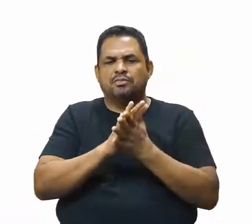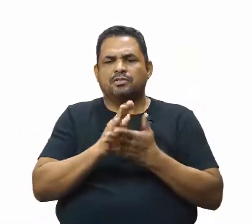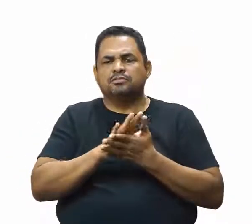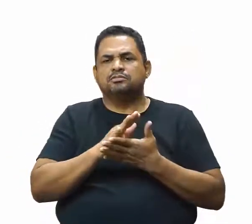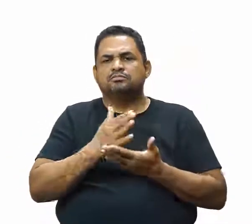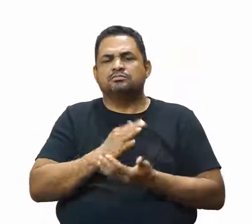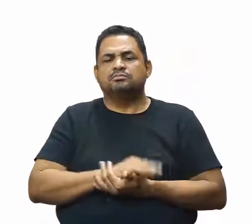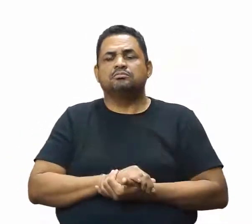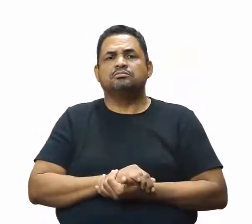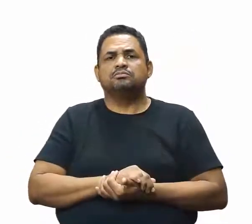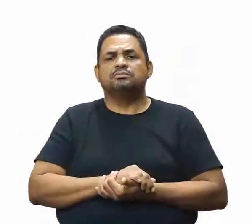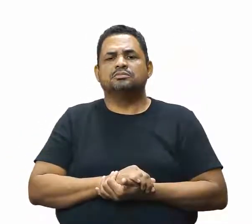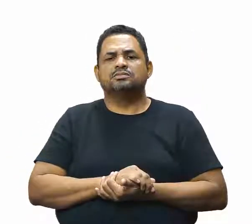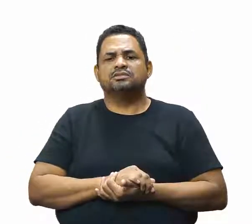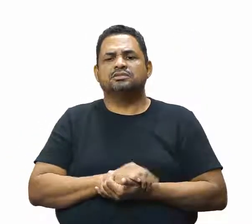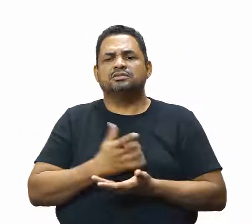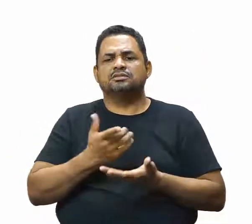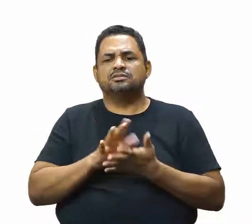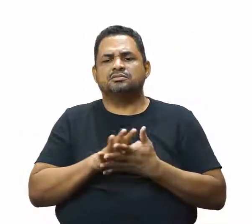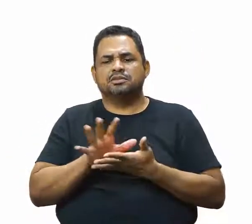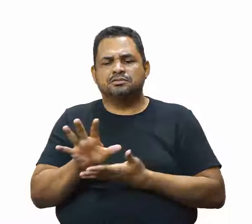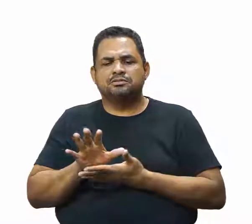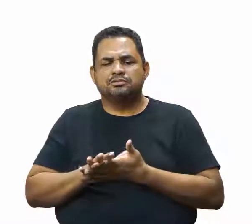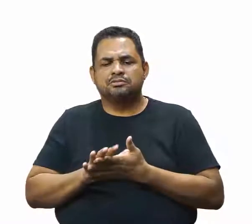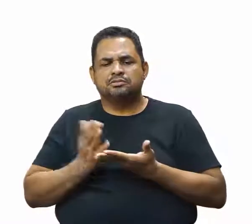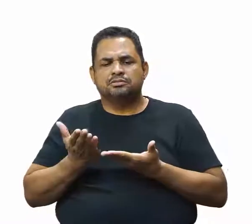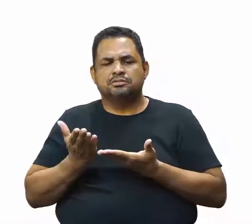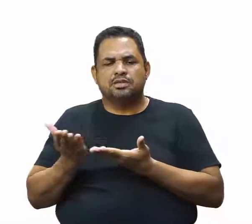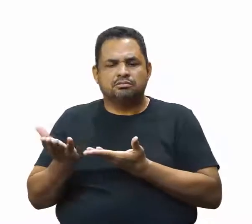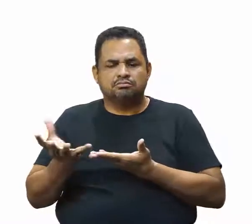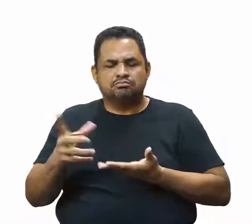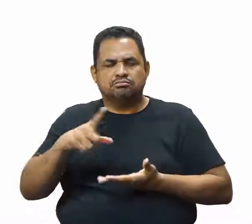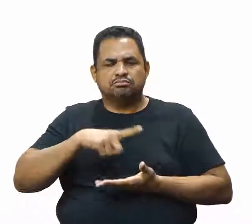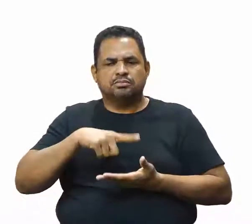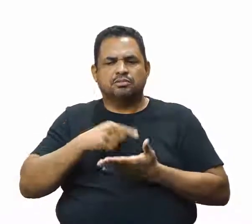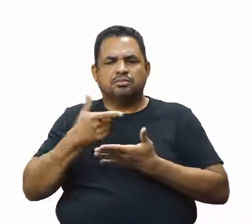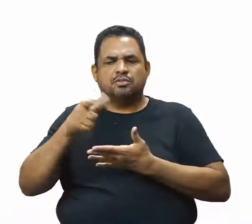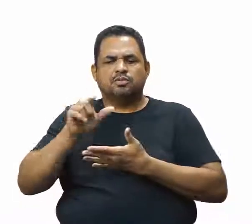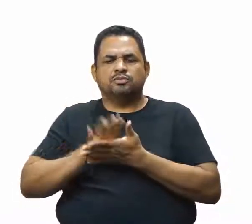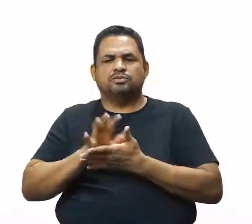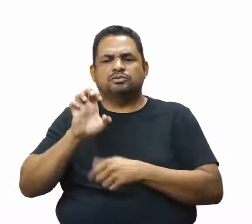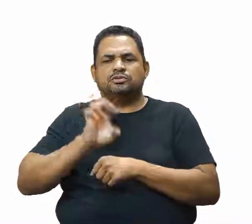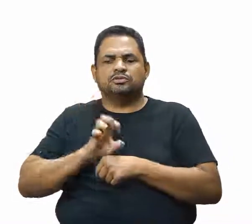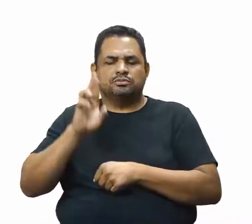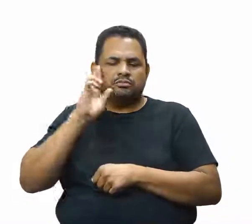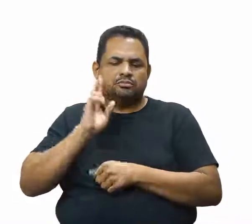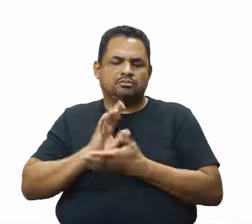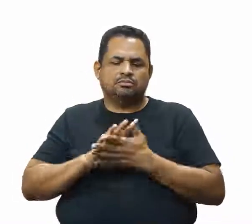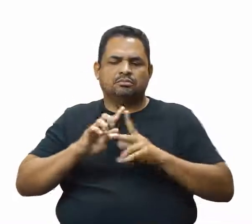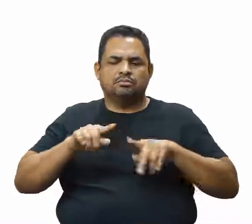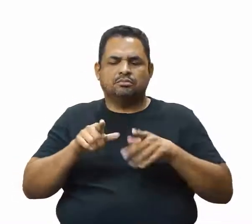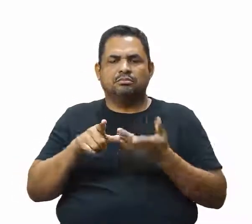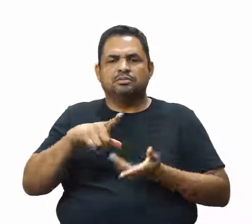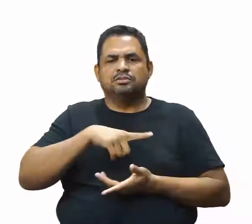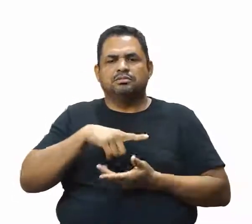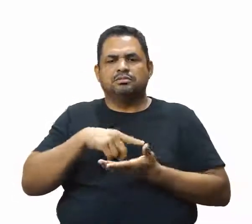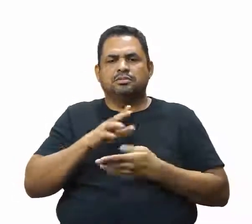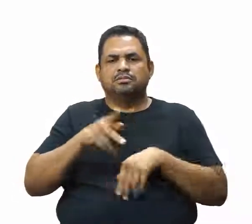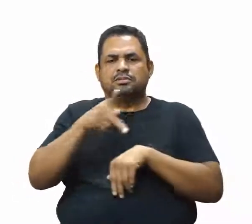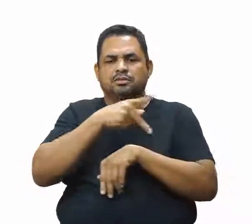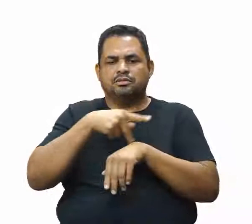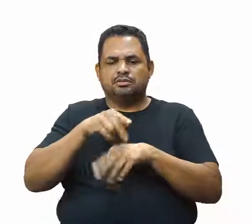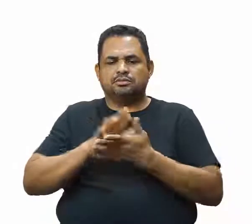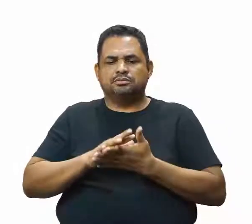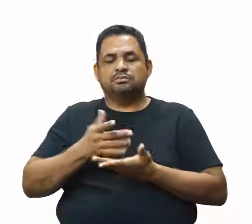objetos, né, de aquisições, não só para outros estados do Brasil, mas também para outros países,